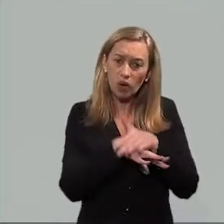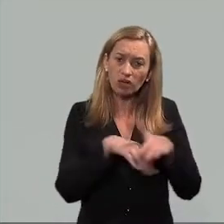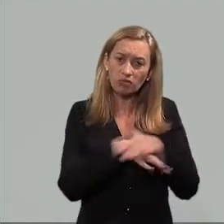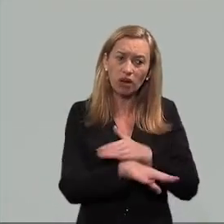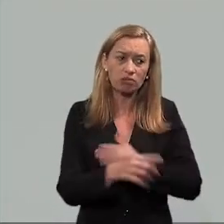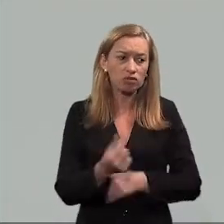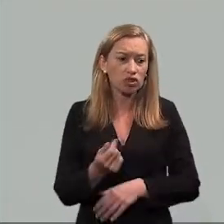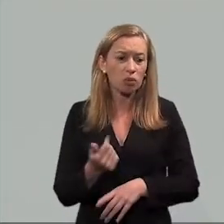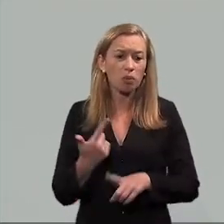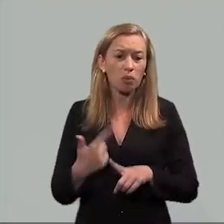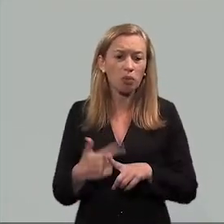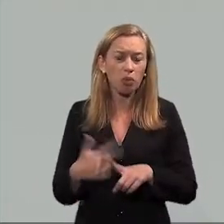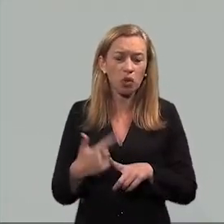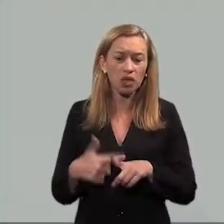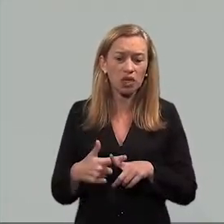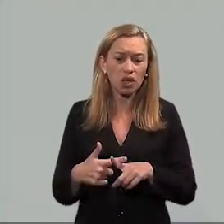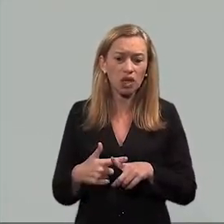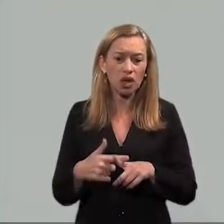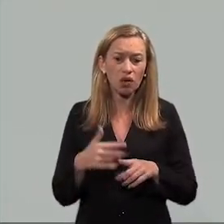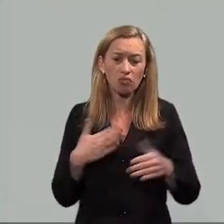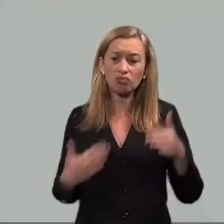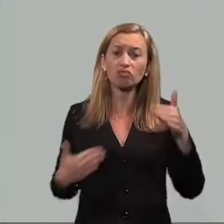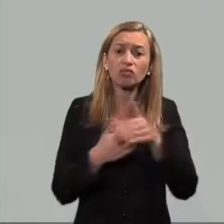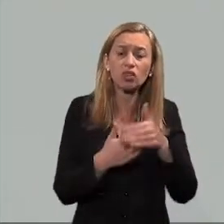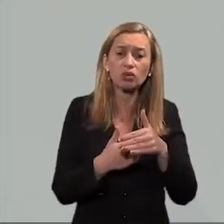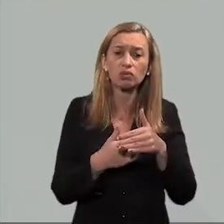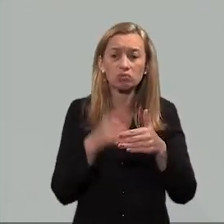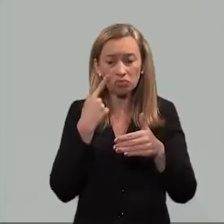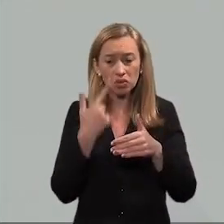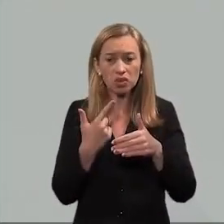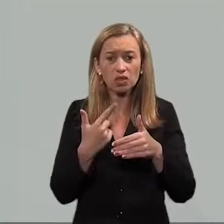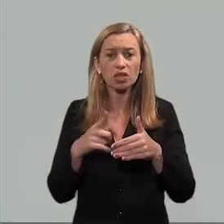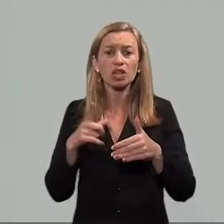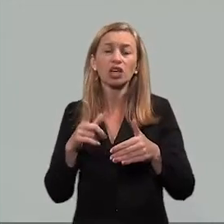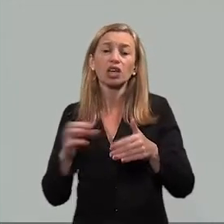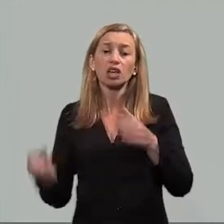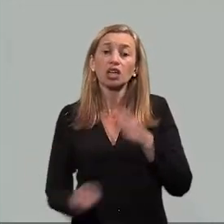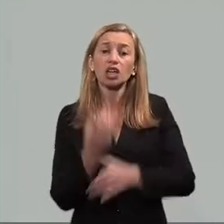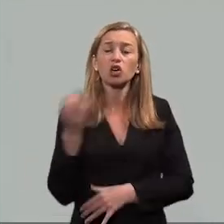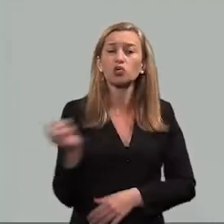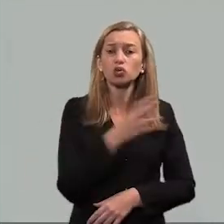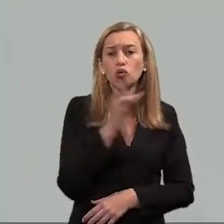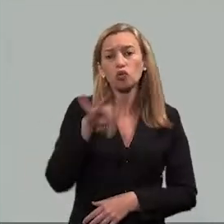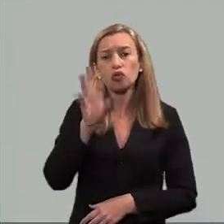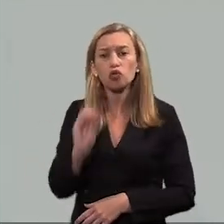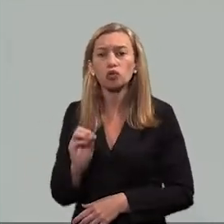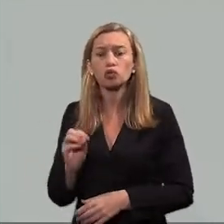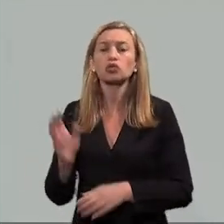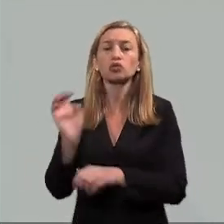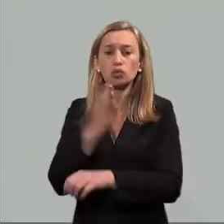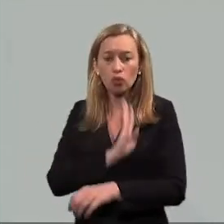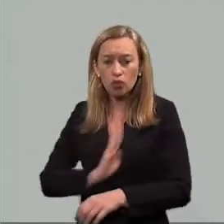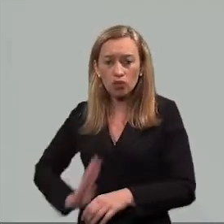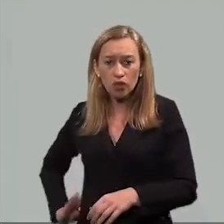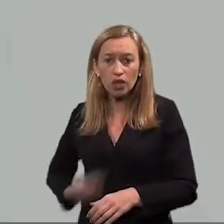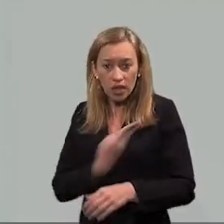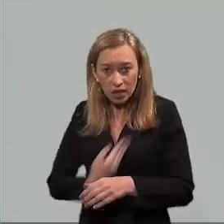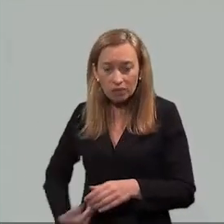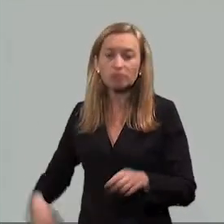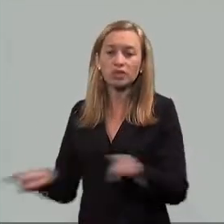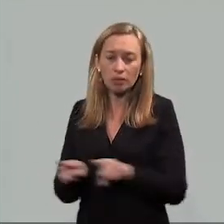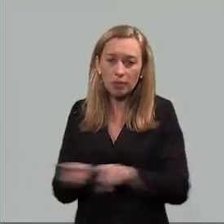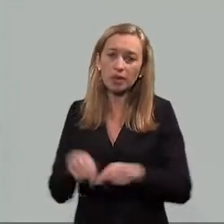economia, porque ao estabelecer esse limite, o governo também cria um novo fundo que o governo também tem que